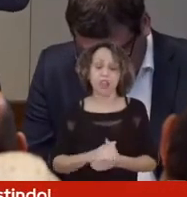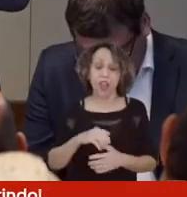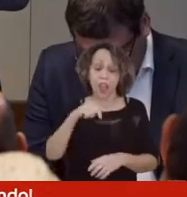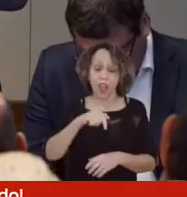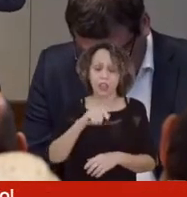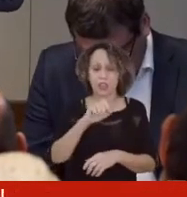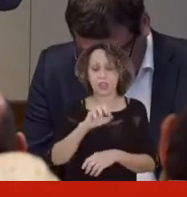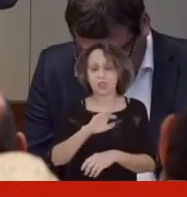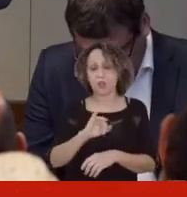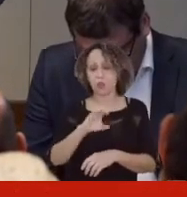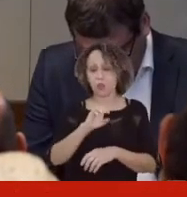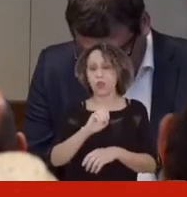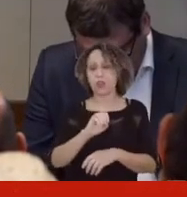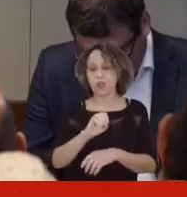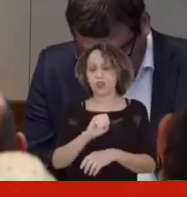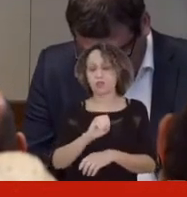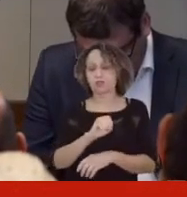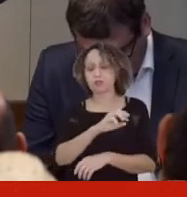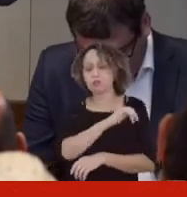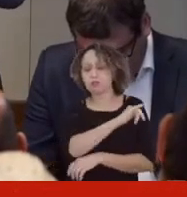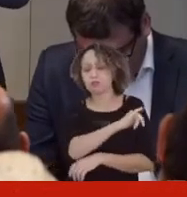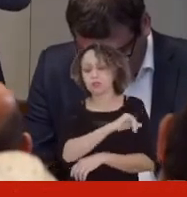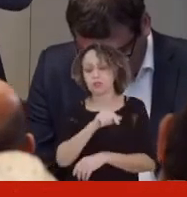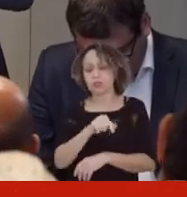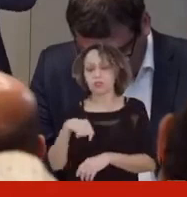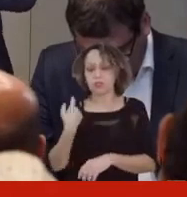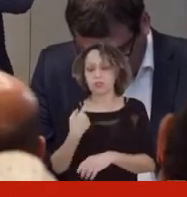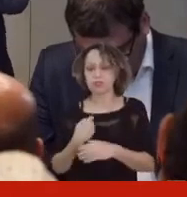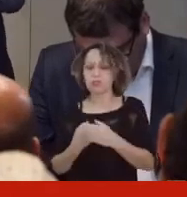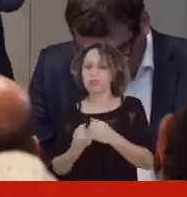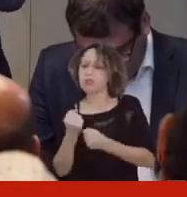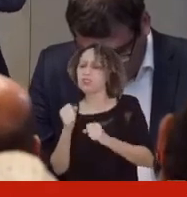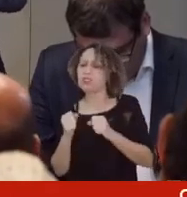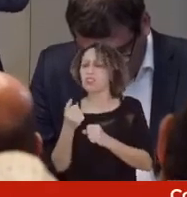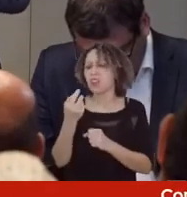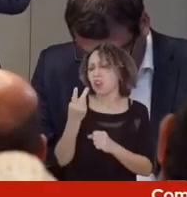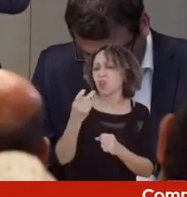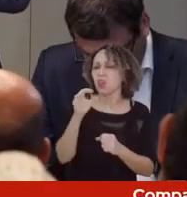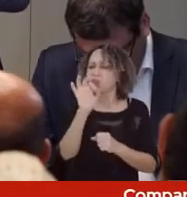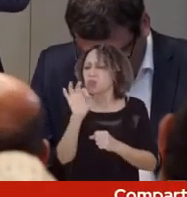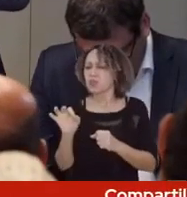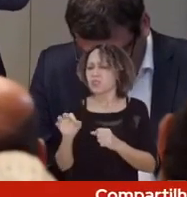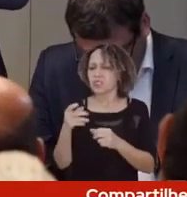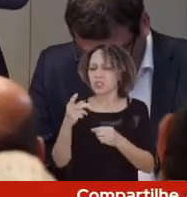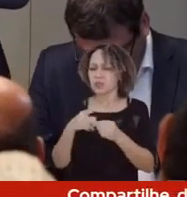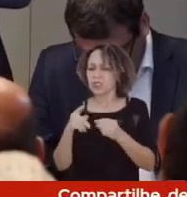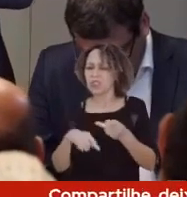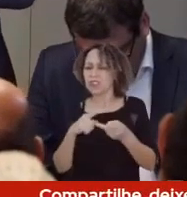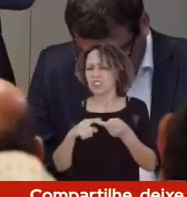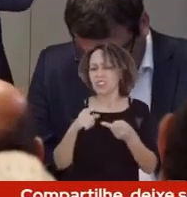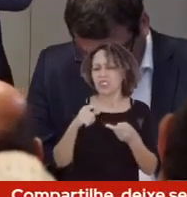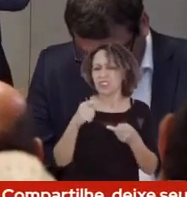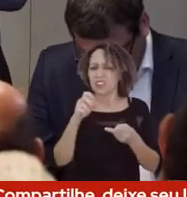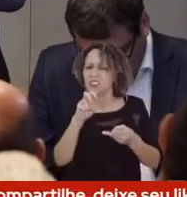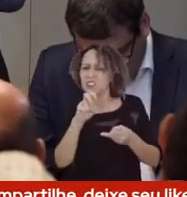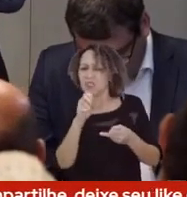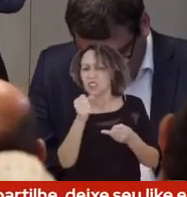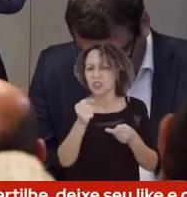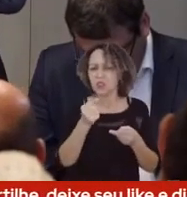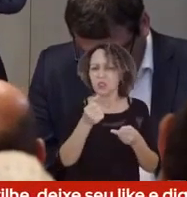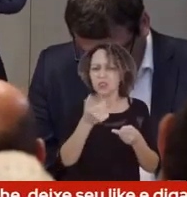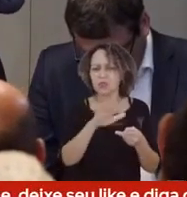produz hoje 82% do petróleo, produz hoje 70%, 68% do gás, a gente tem essa preocupação que não fica nada